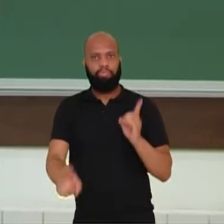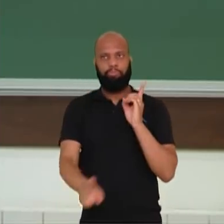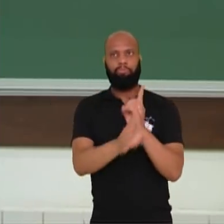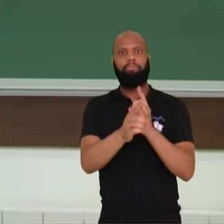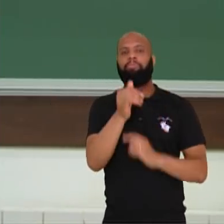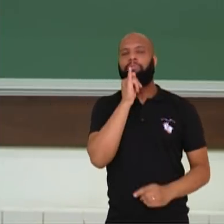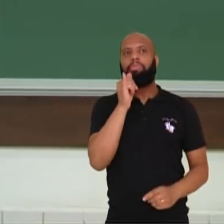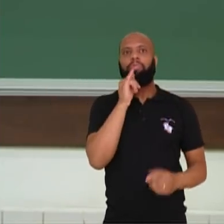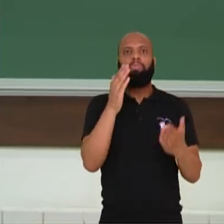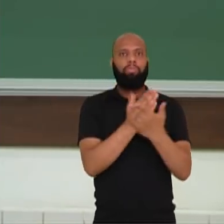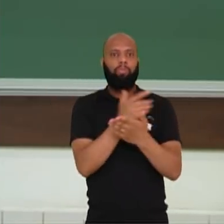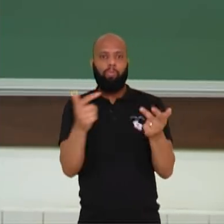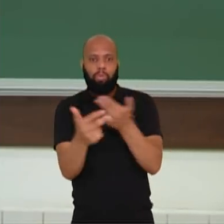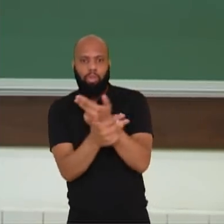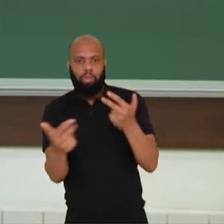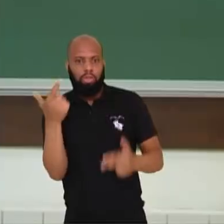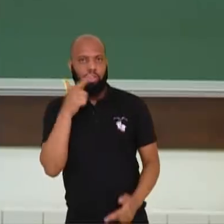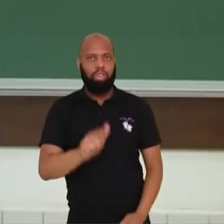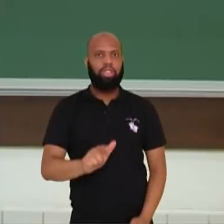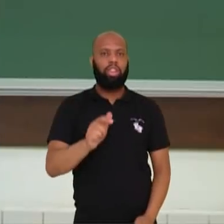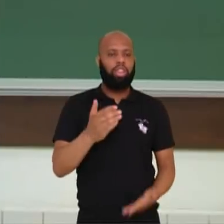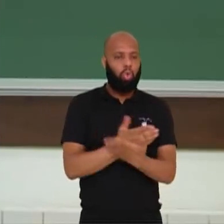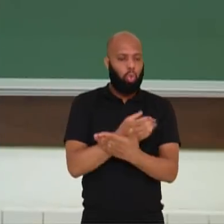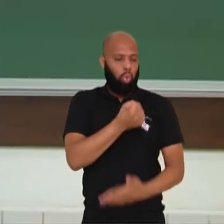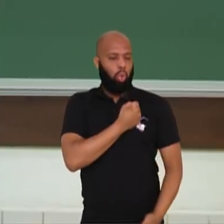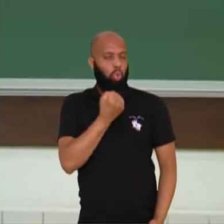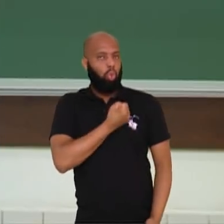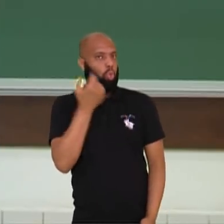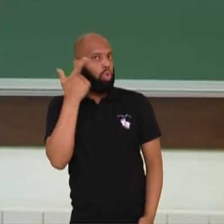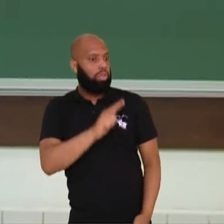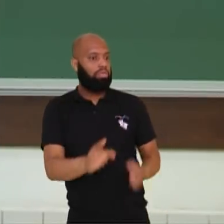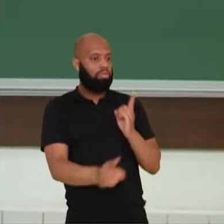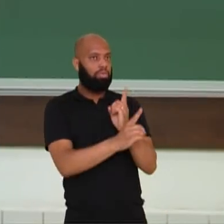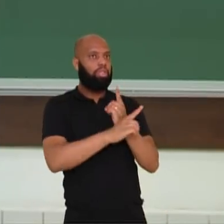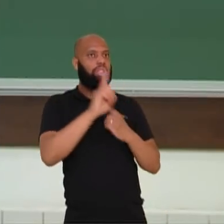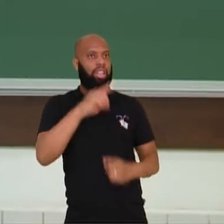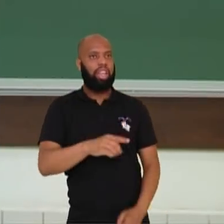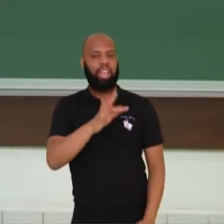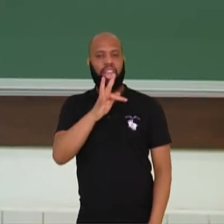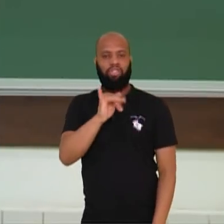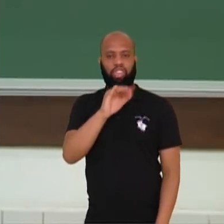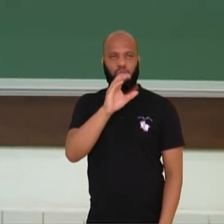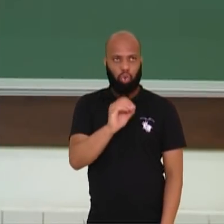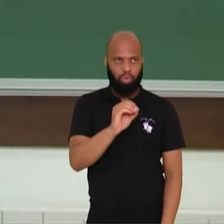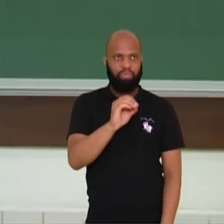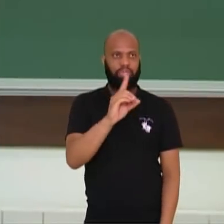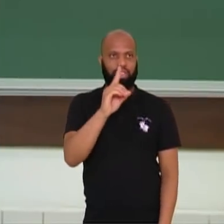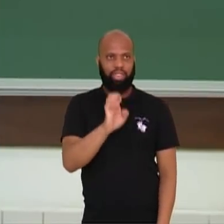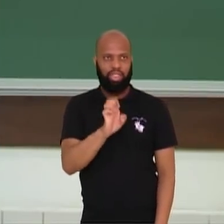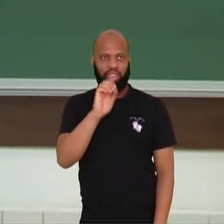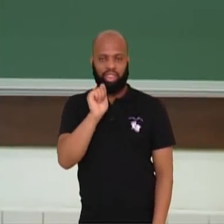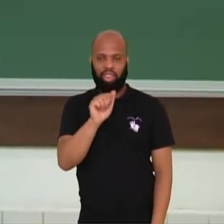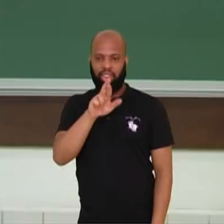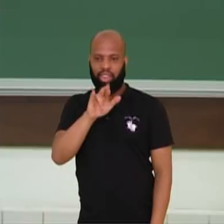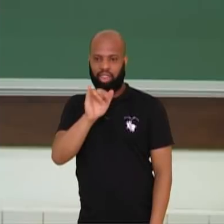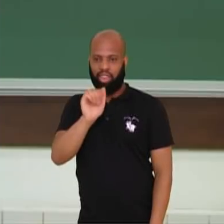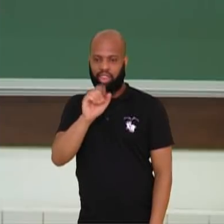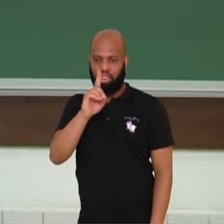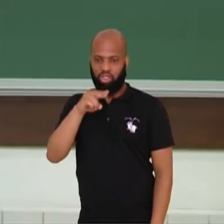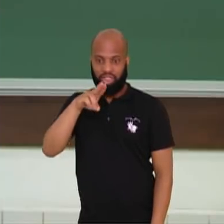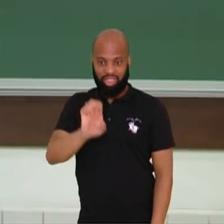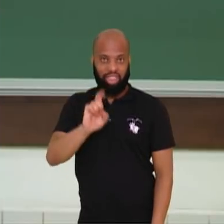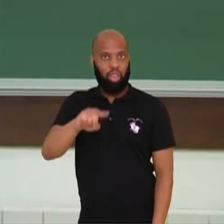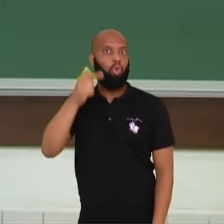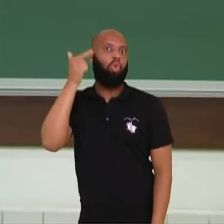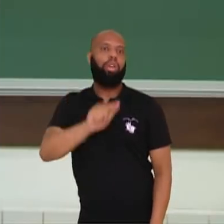questão difícil, é o fio de Ariadne, é o caminho correto, né? O pulo do gato que nos permite sair de uma situação